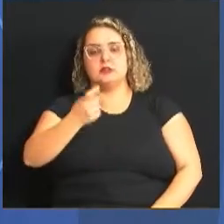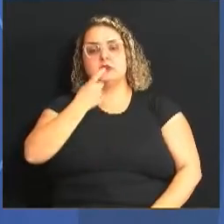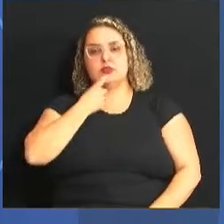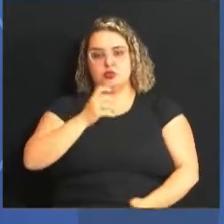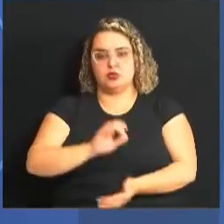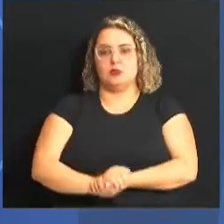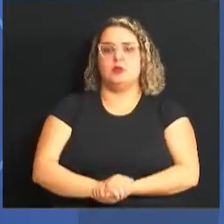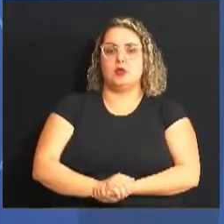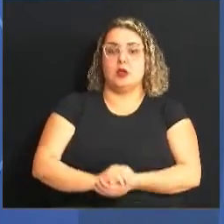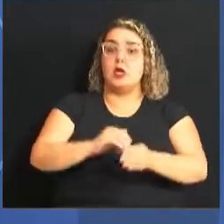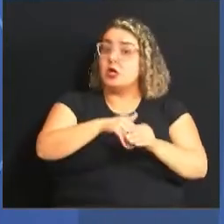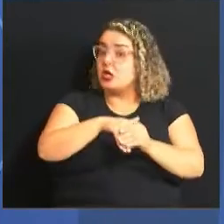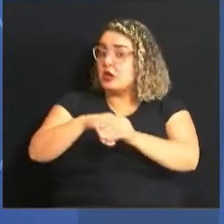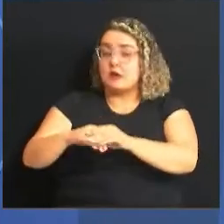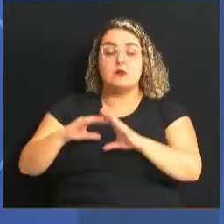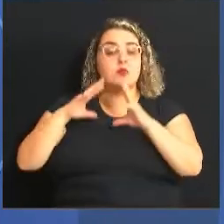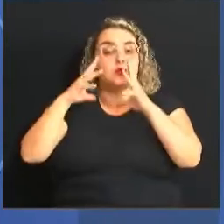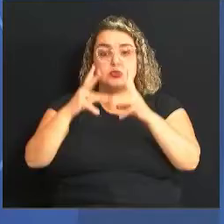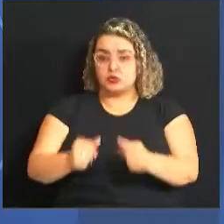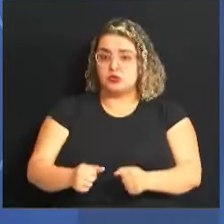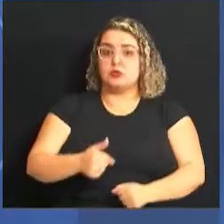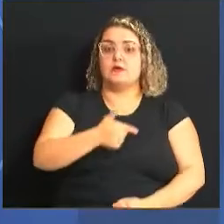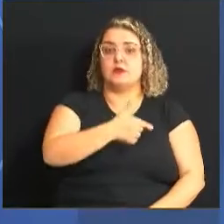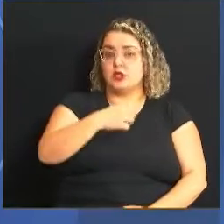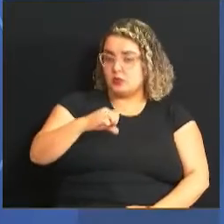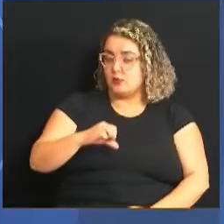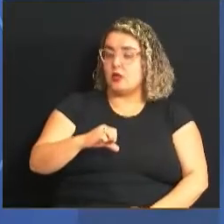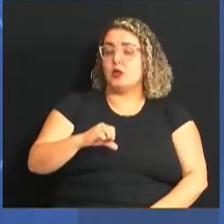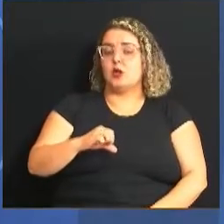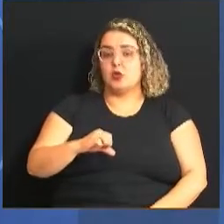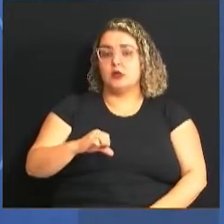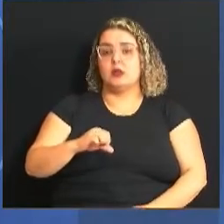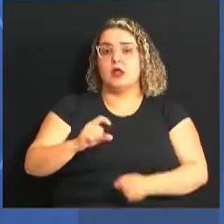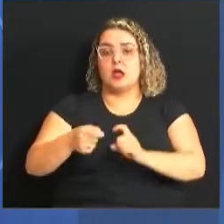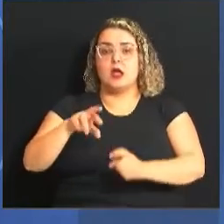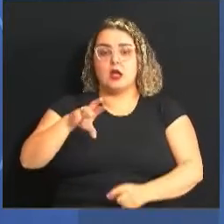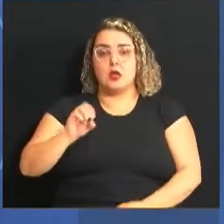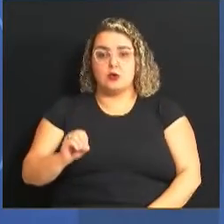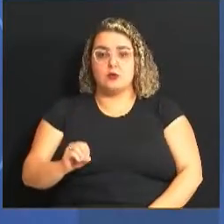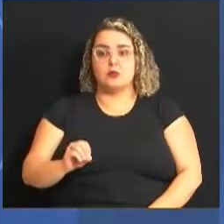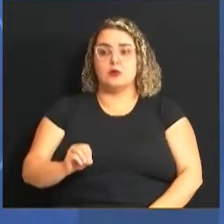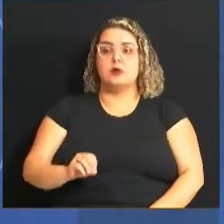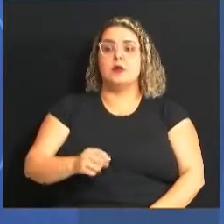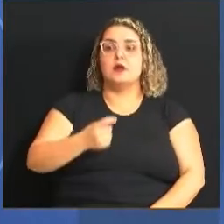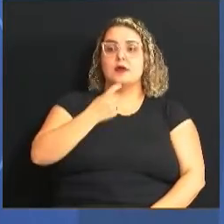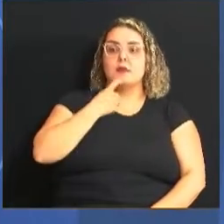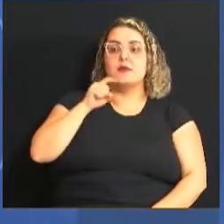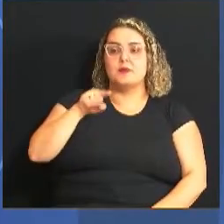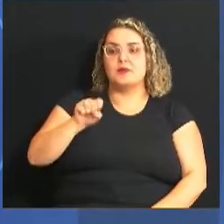a votação completa da 29ª reunião ordinária você encontra no site